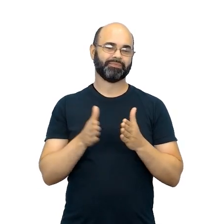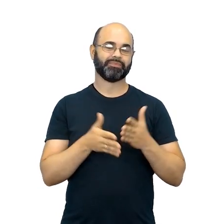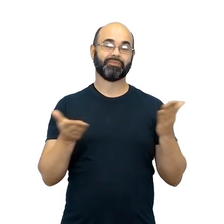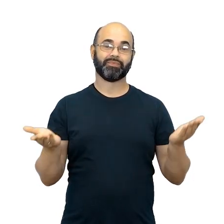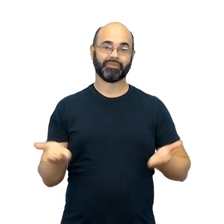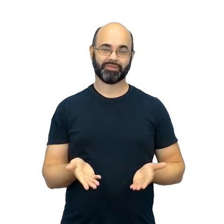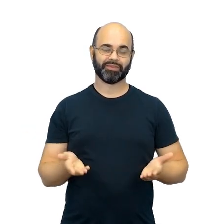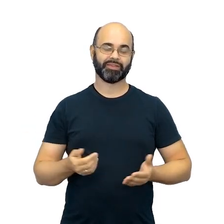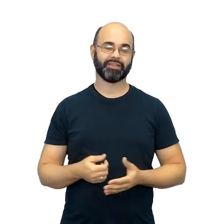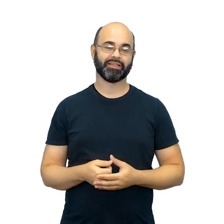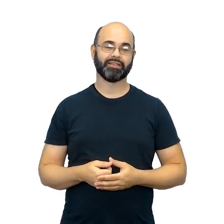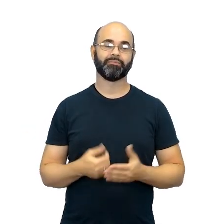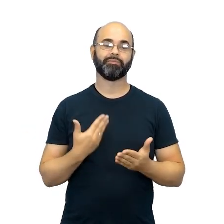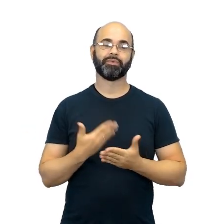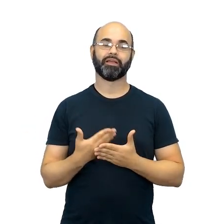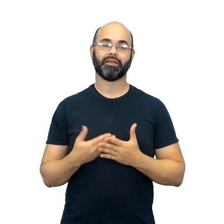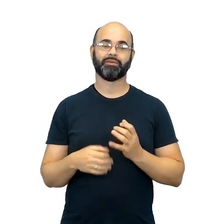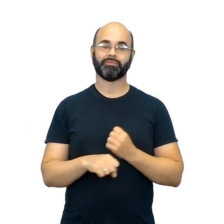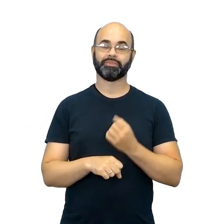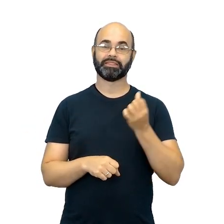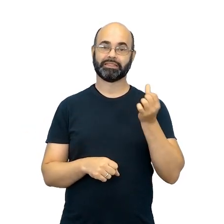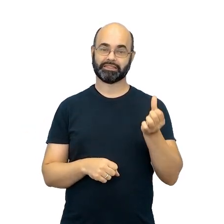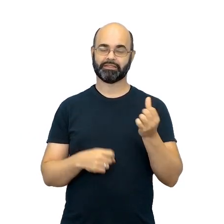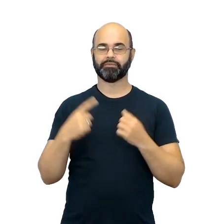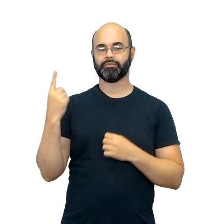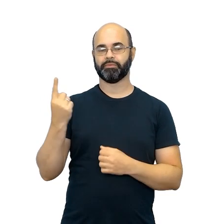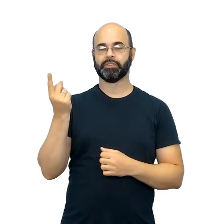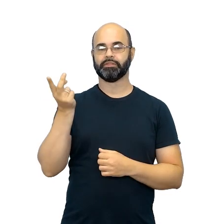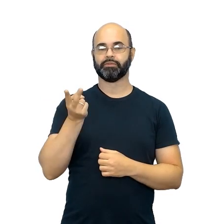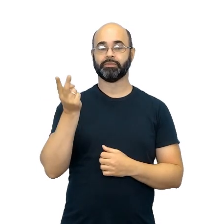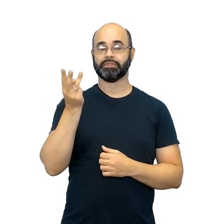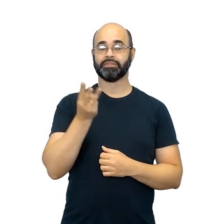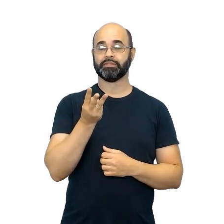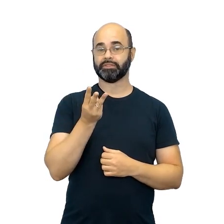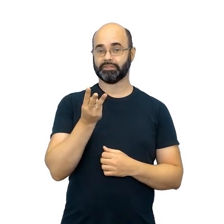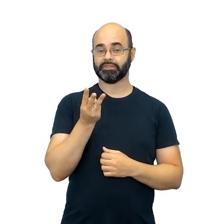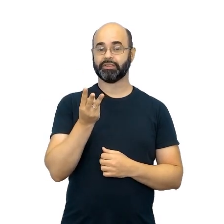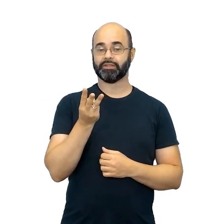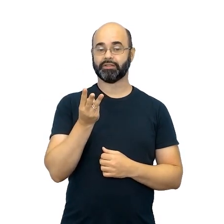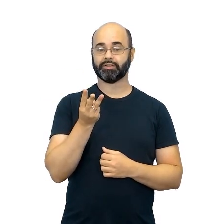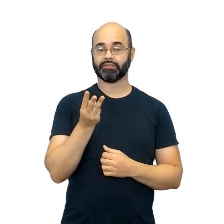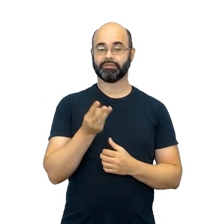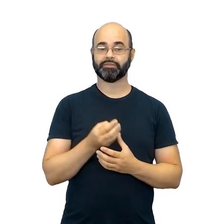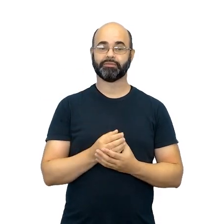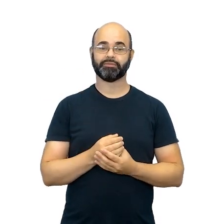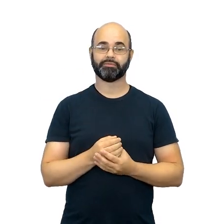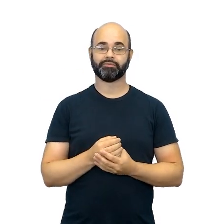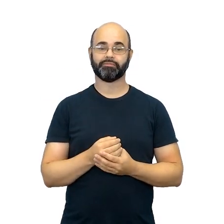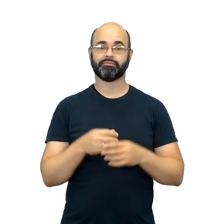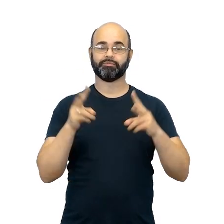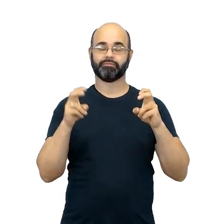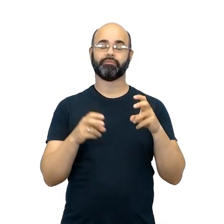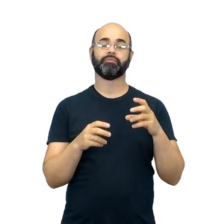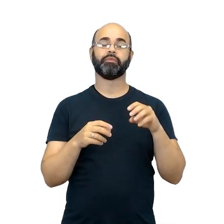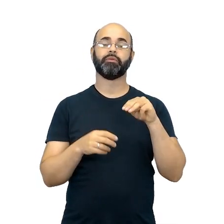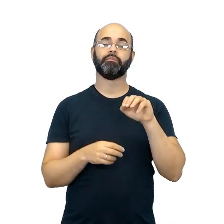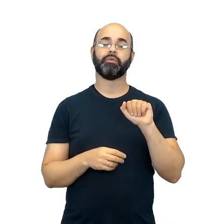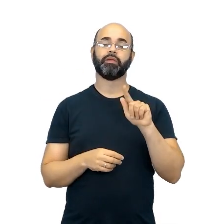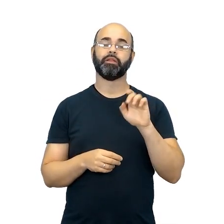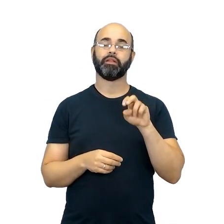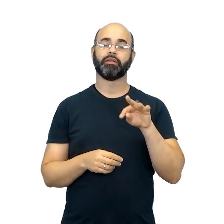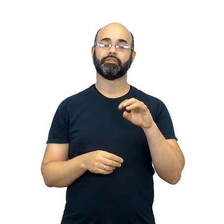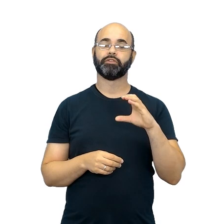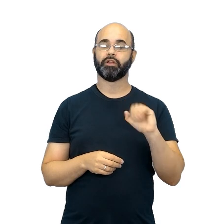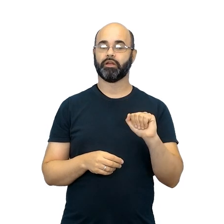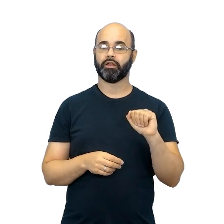né, 6 aulas, a primeira, a segunda e a terceira, né, está relacionada com a força magnética em fio percorrido por